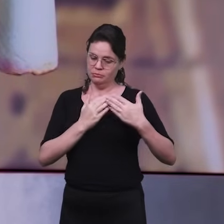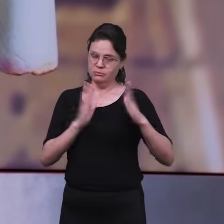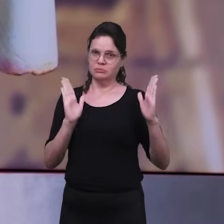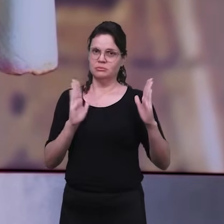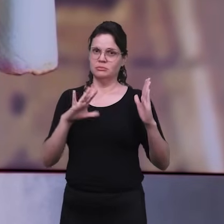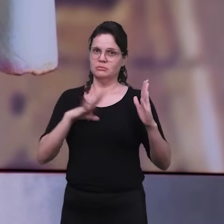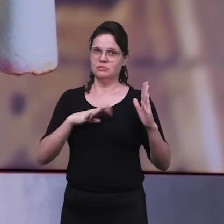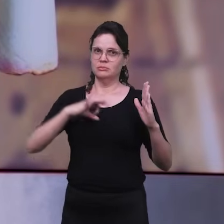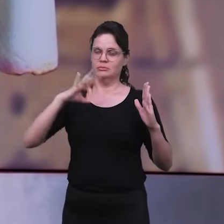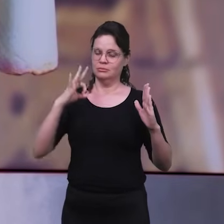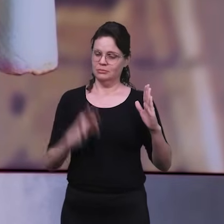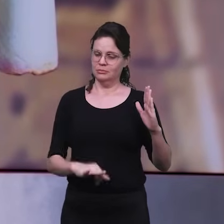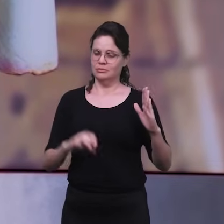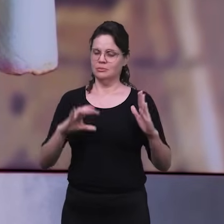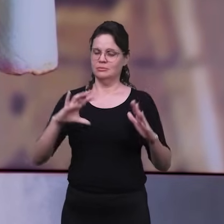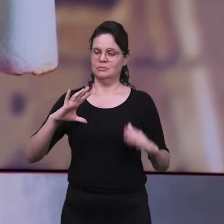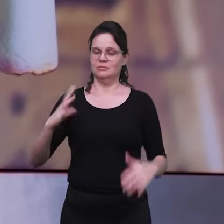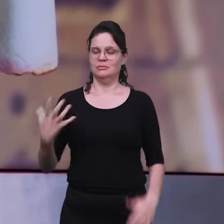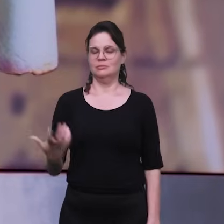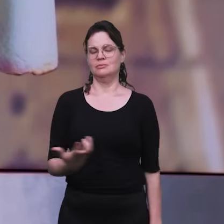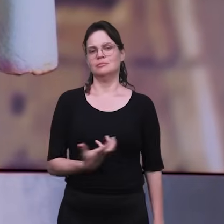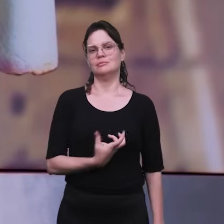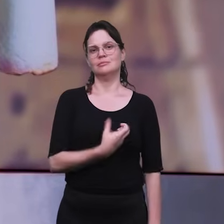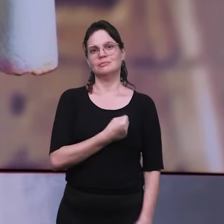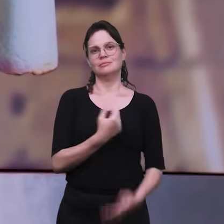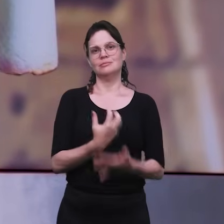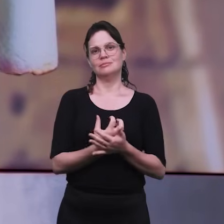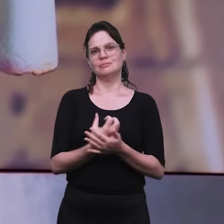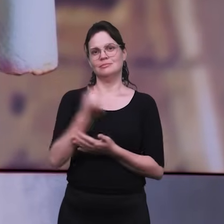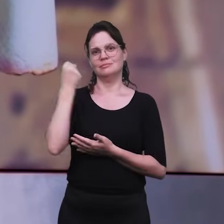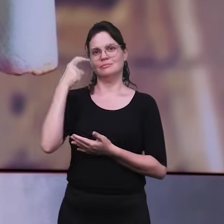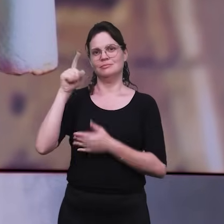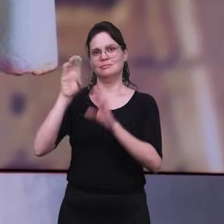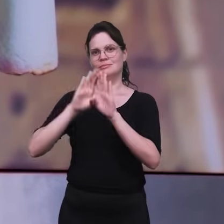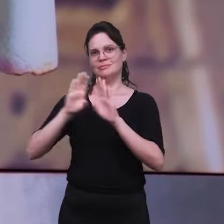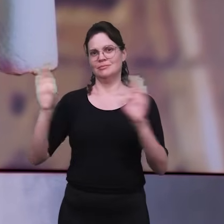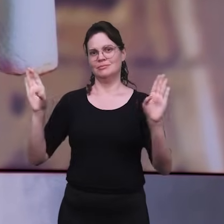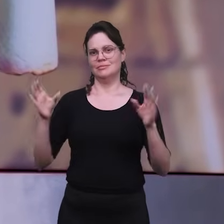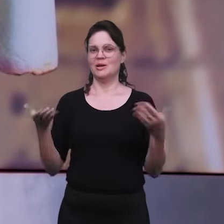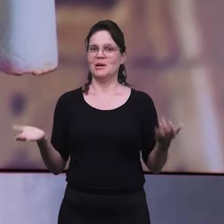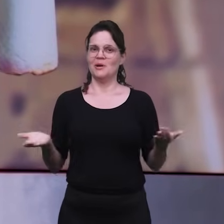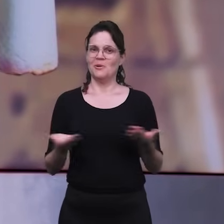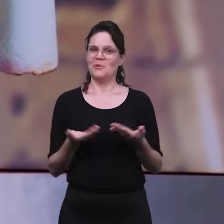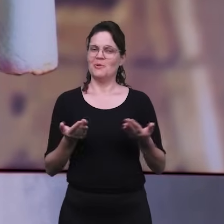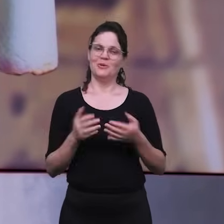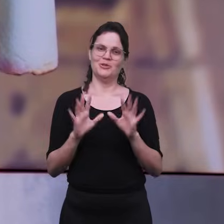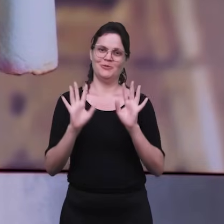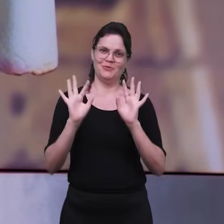participação no banquete do porvir. Irmãos, por hoje